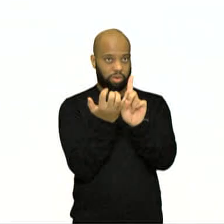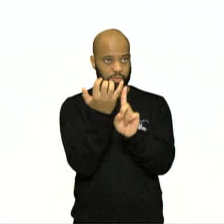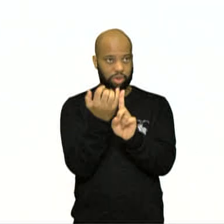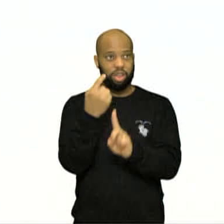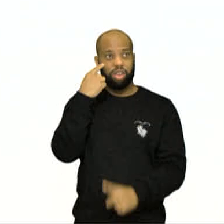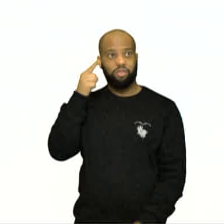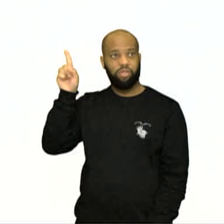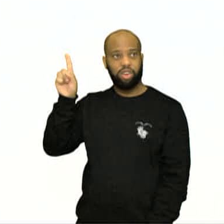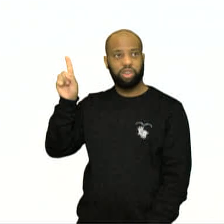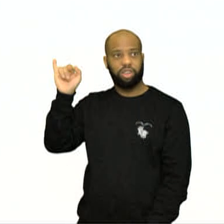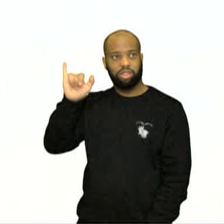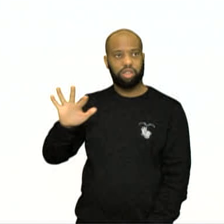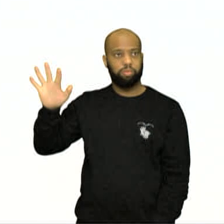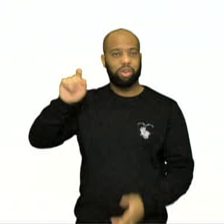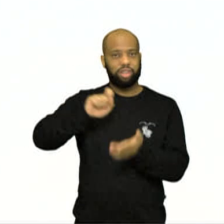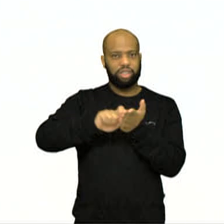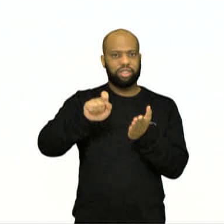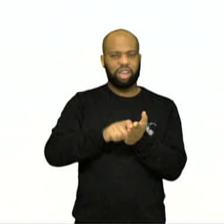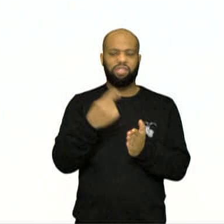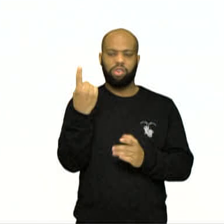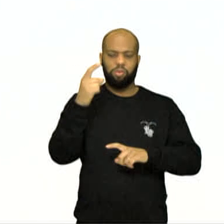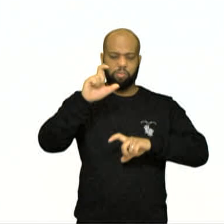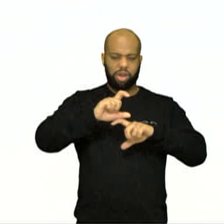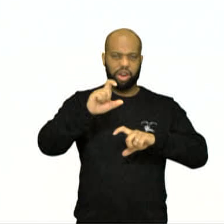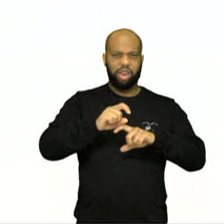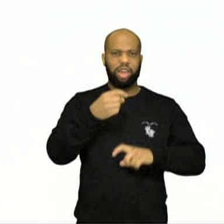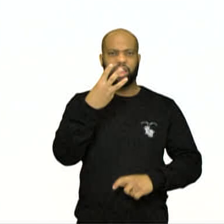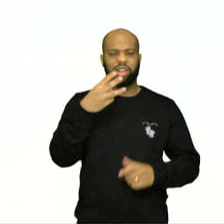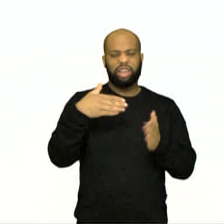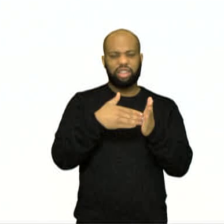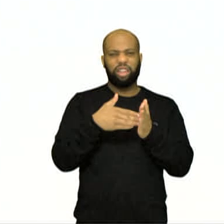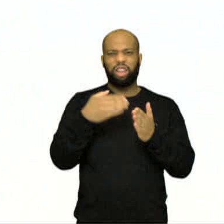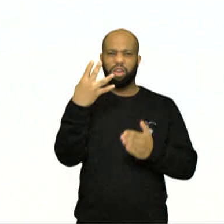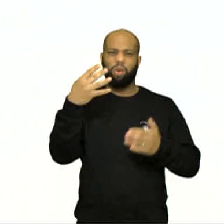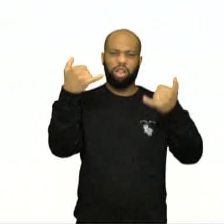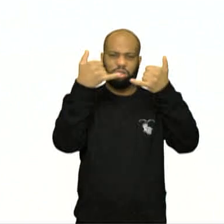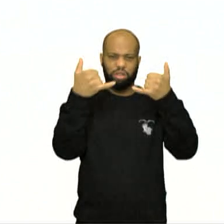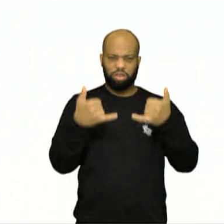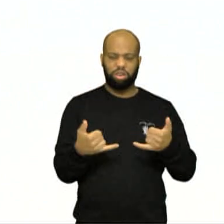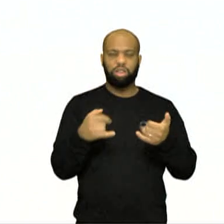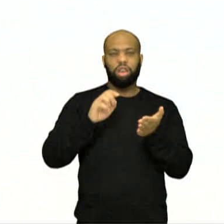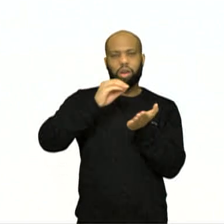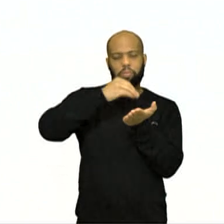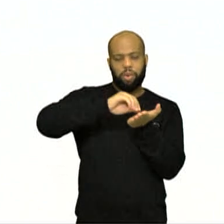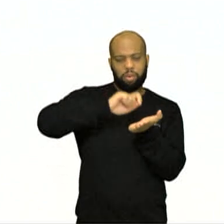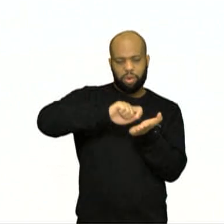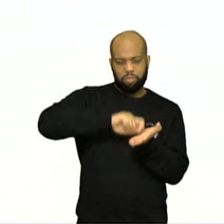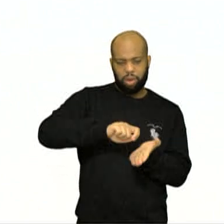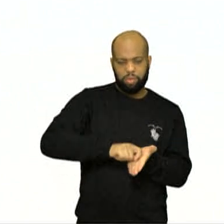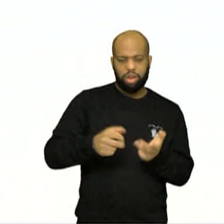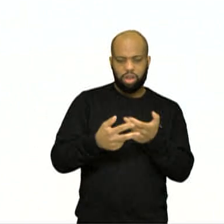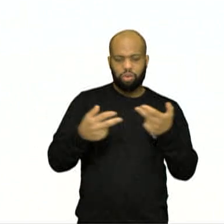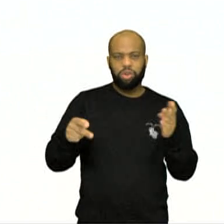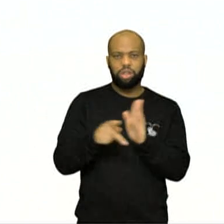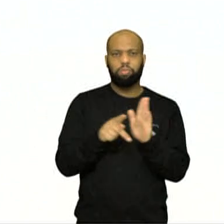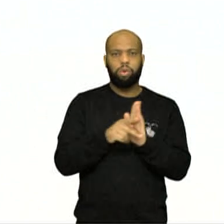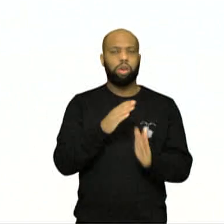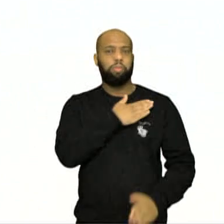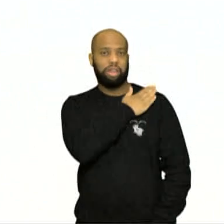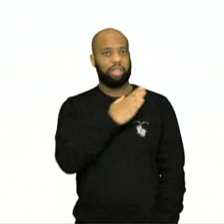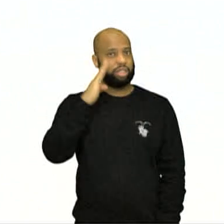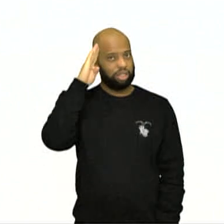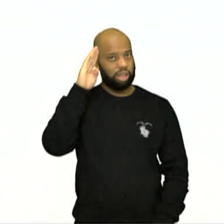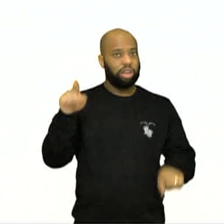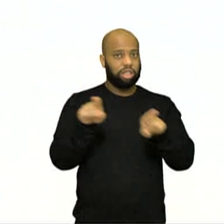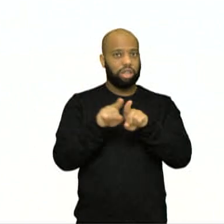analise a imagem ao lado, escreva um parágrafo de 3 ou 4 linhas, destacando elementos os elementos militares e o